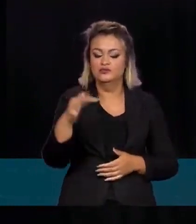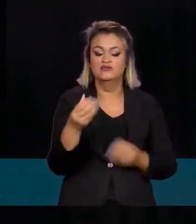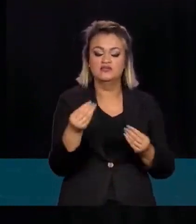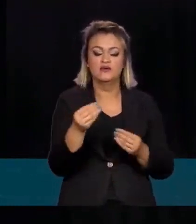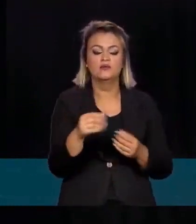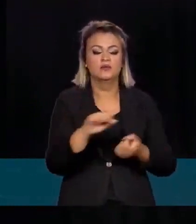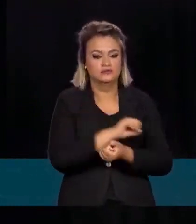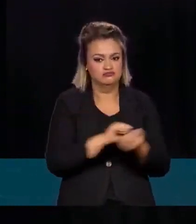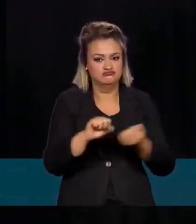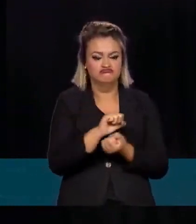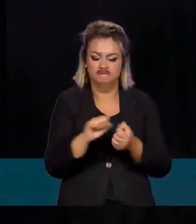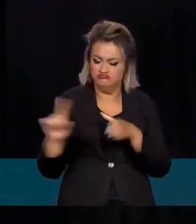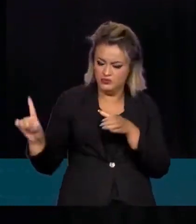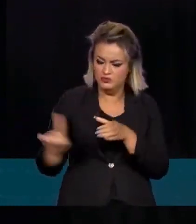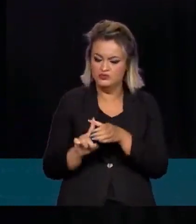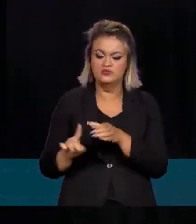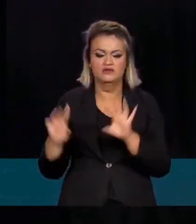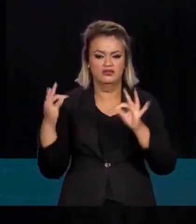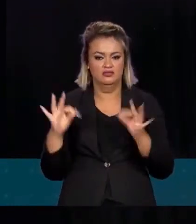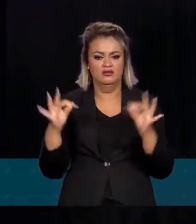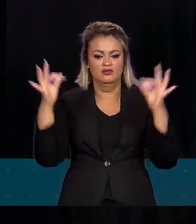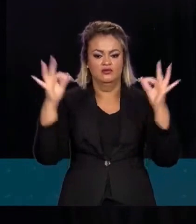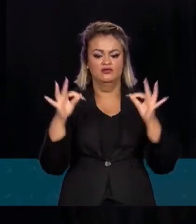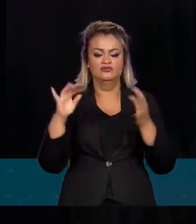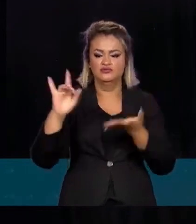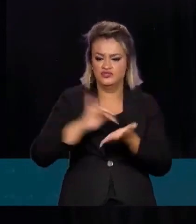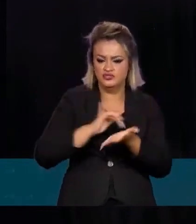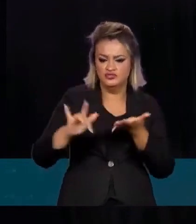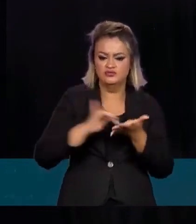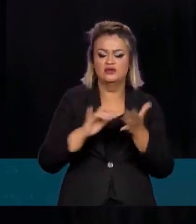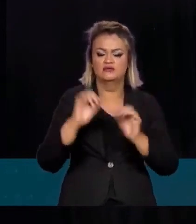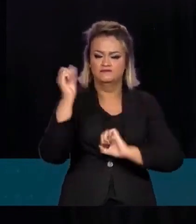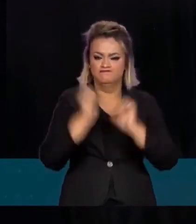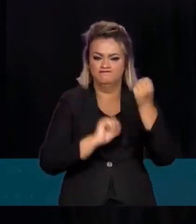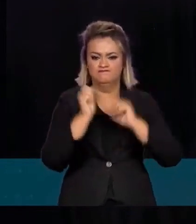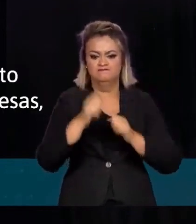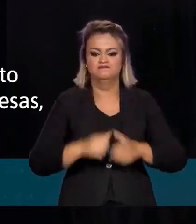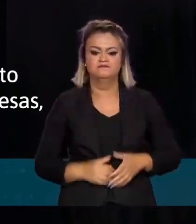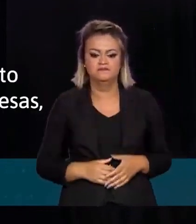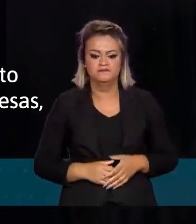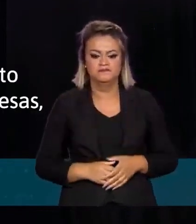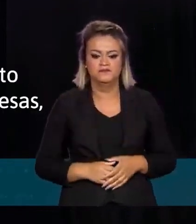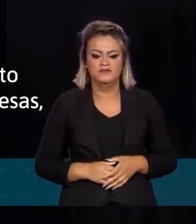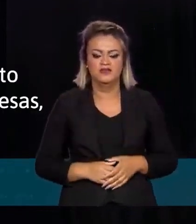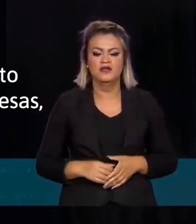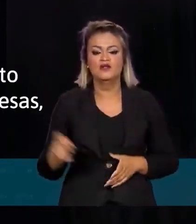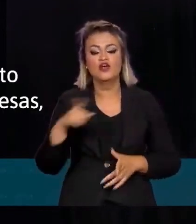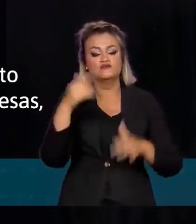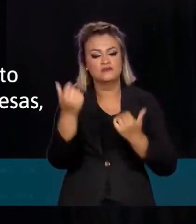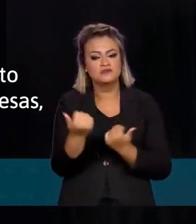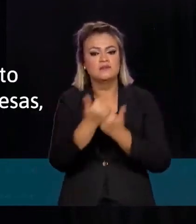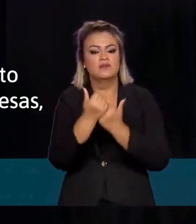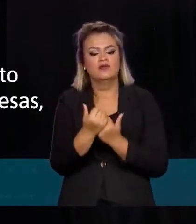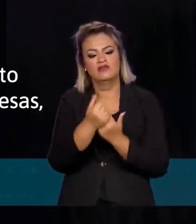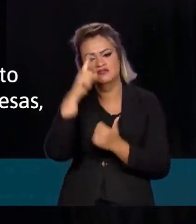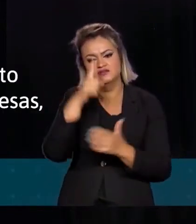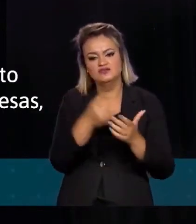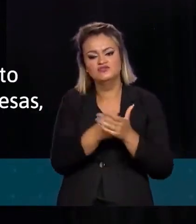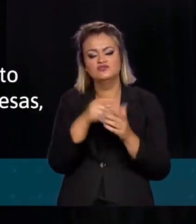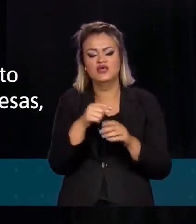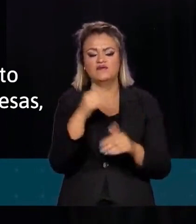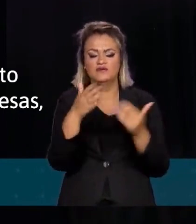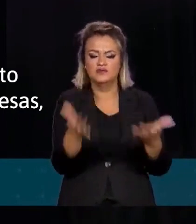inclusive tecnológico digital e industrializante vamos apoiar com mais determinação